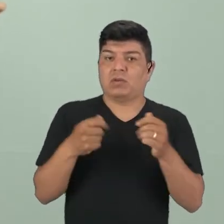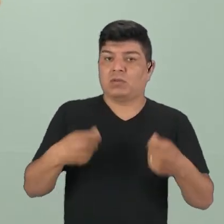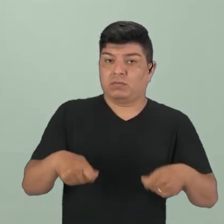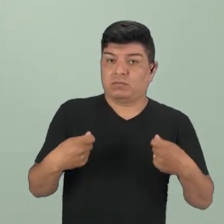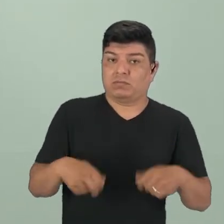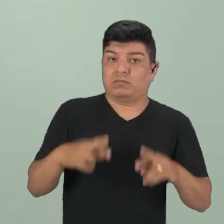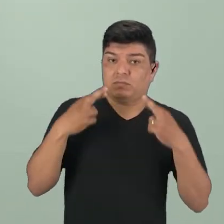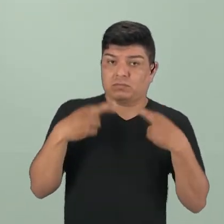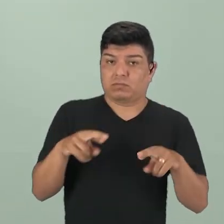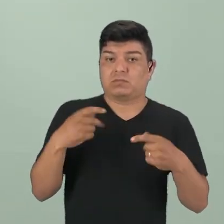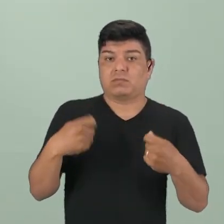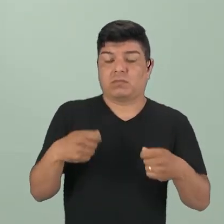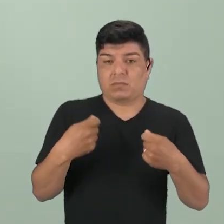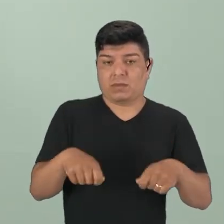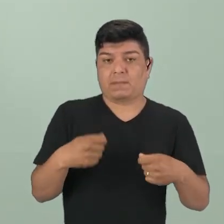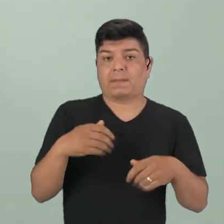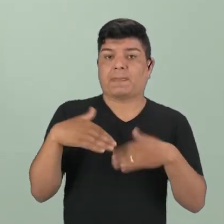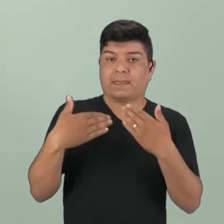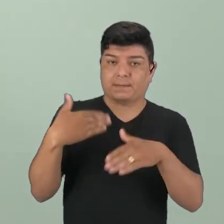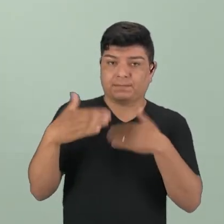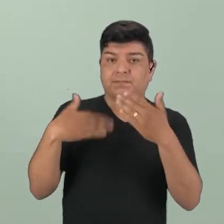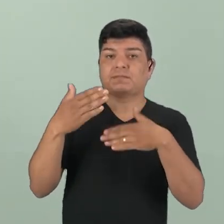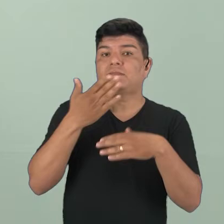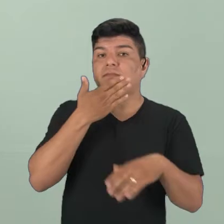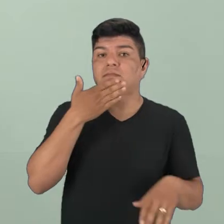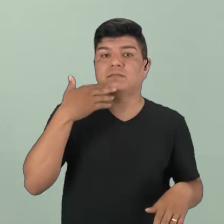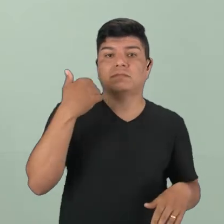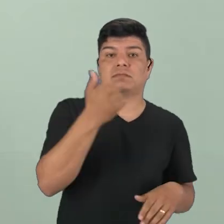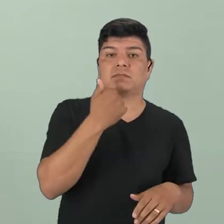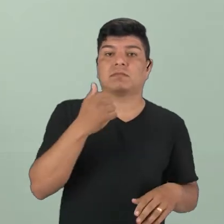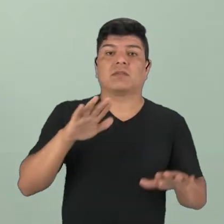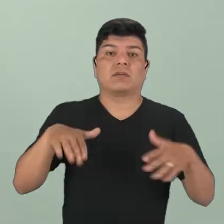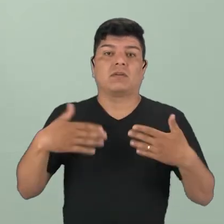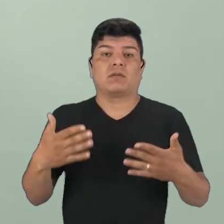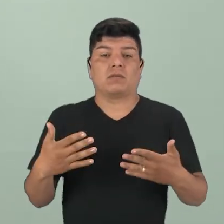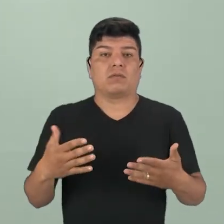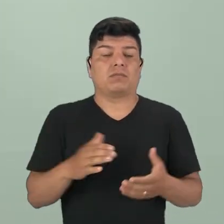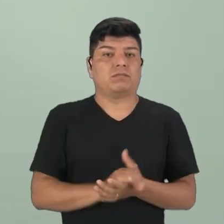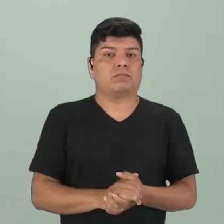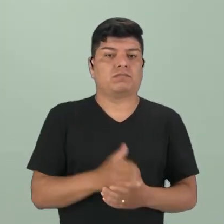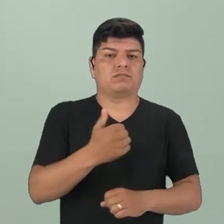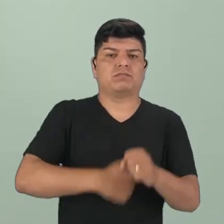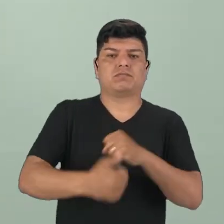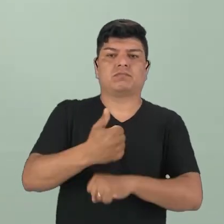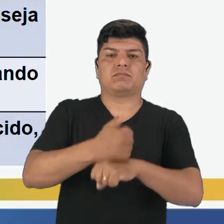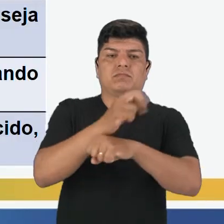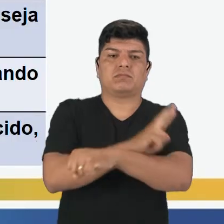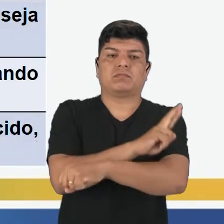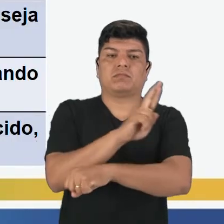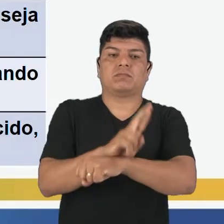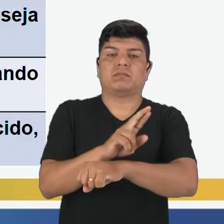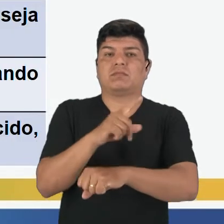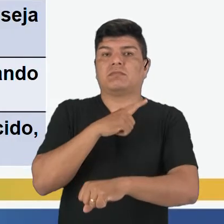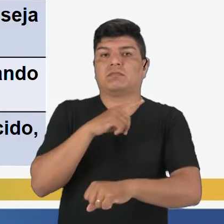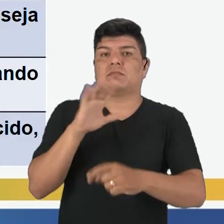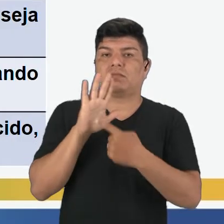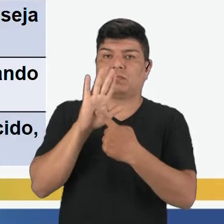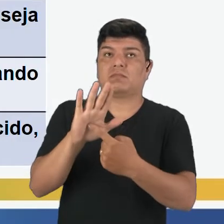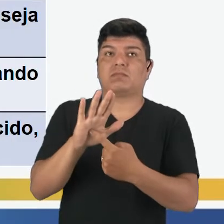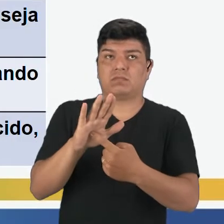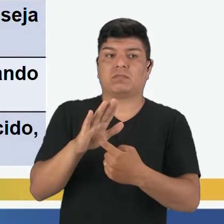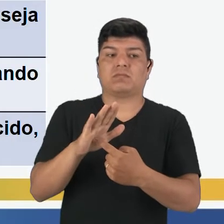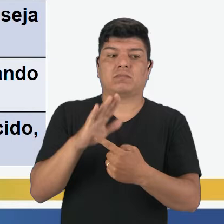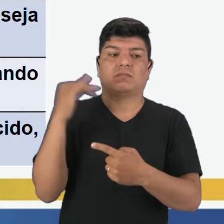necessário crítica, porque a gente tem que se aperfeiçoar sempre, né? Então, como é um líder religioso que se destaca?